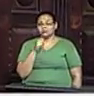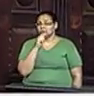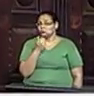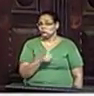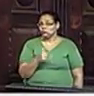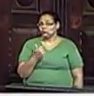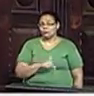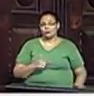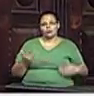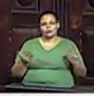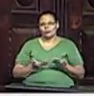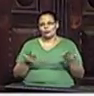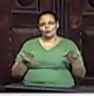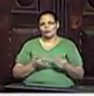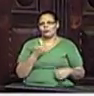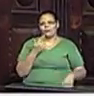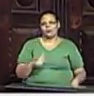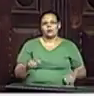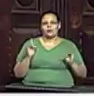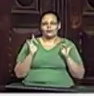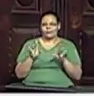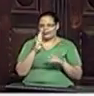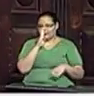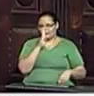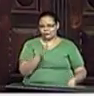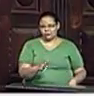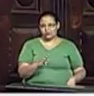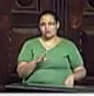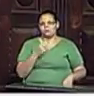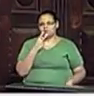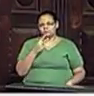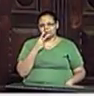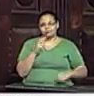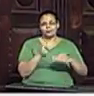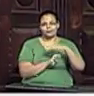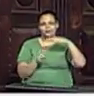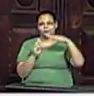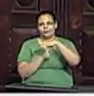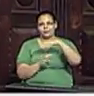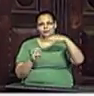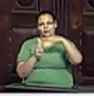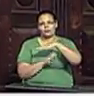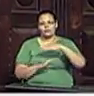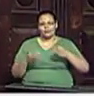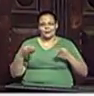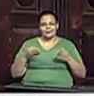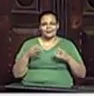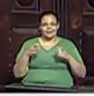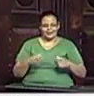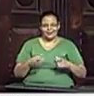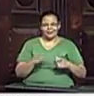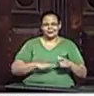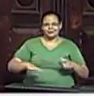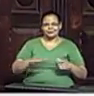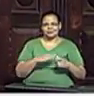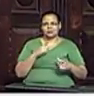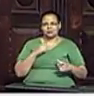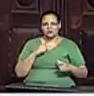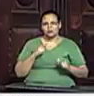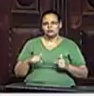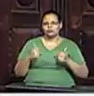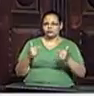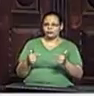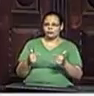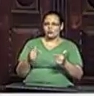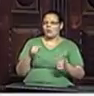tem hoje praticamente mais a venda direta de cigarro pelas grandes empresas nessas áreas onde você tem atuação ou